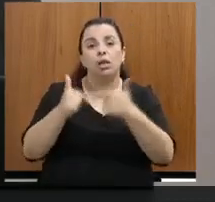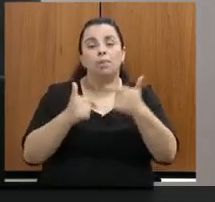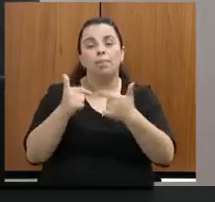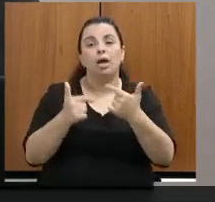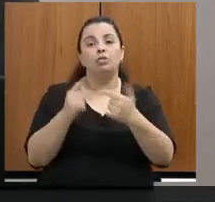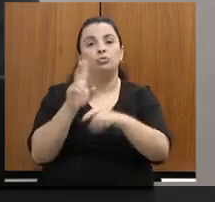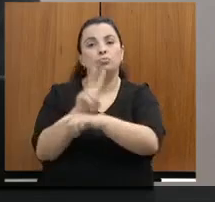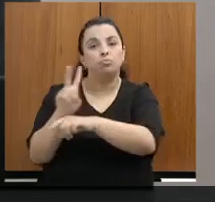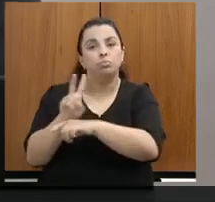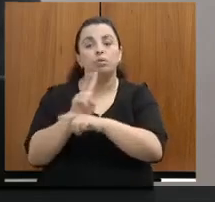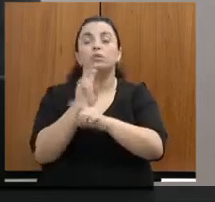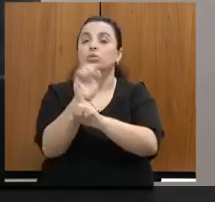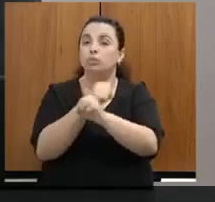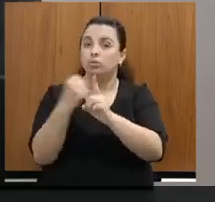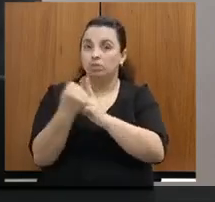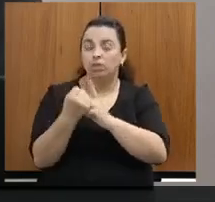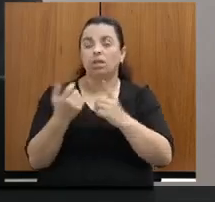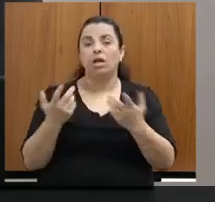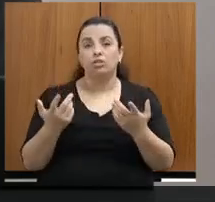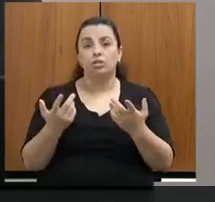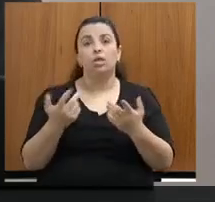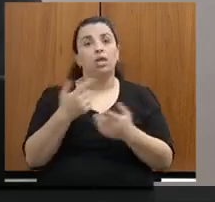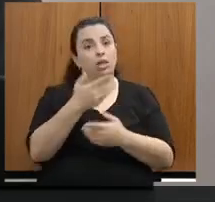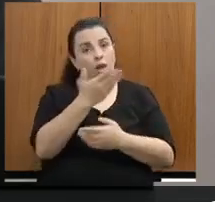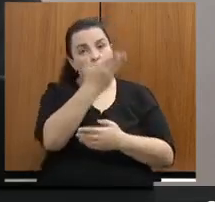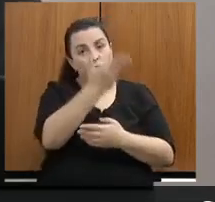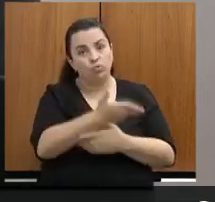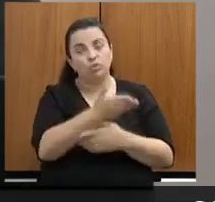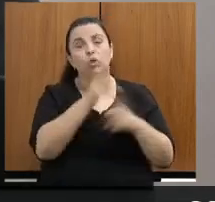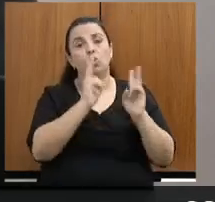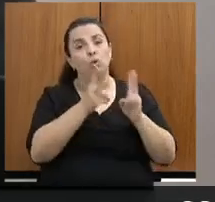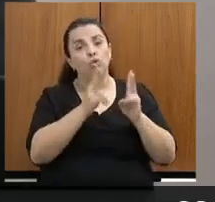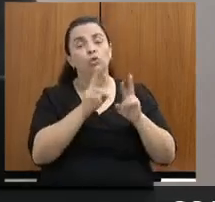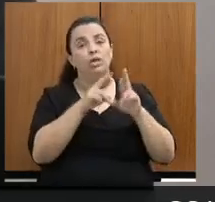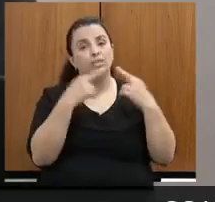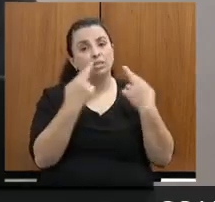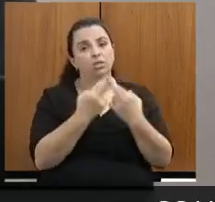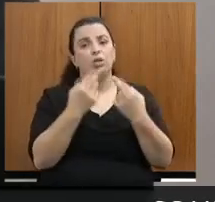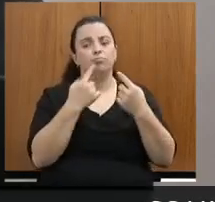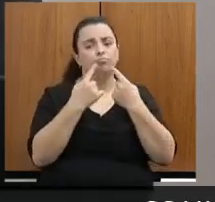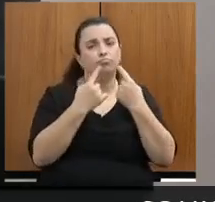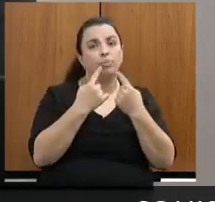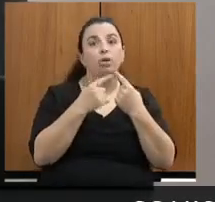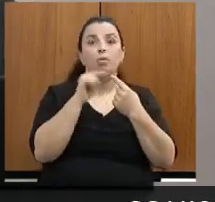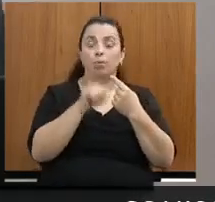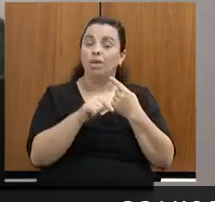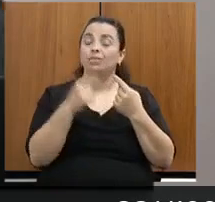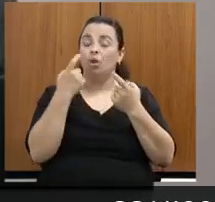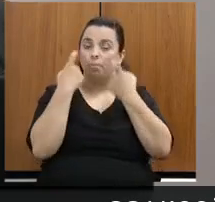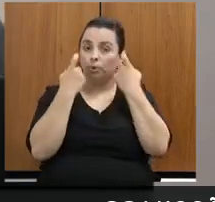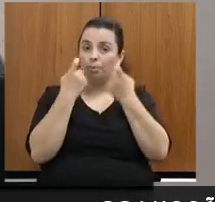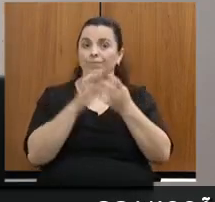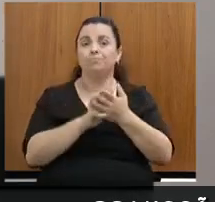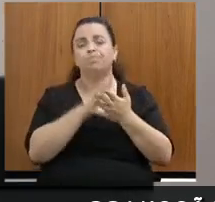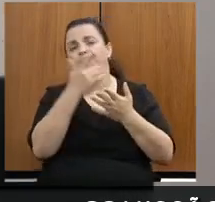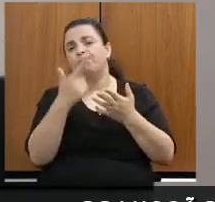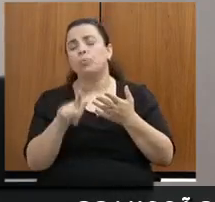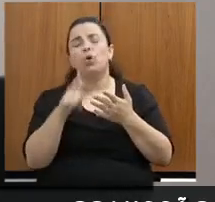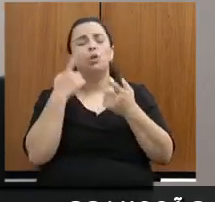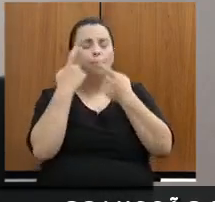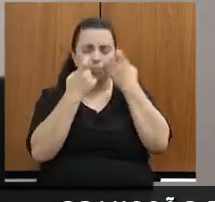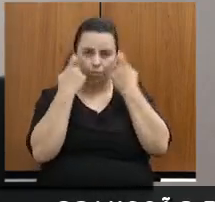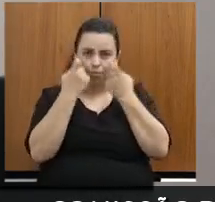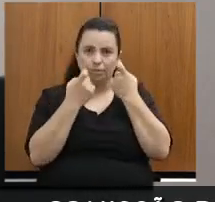contas à sociedade então que eu sou Continue com essas reuniões porque essa é a preocupação a outra preocupação Doutor Joaquim